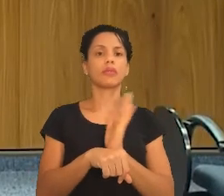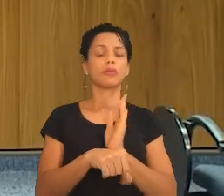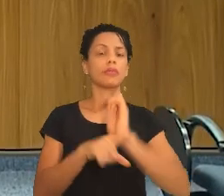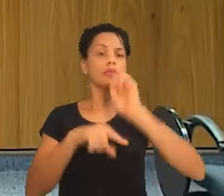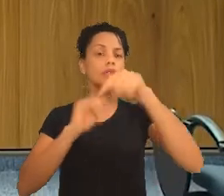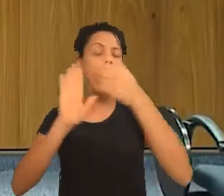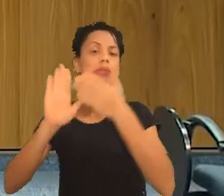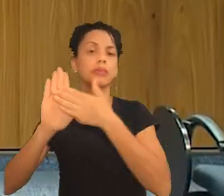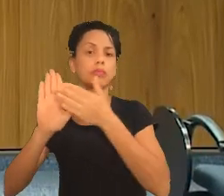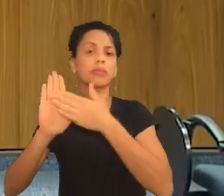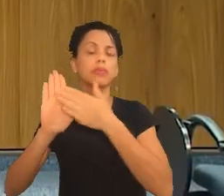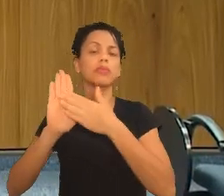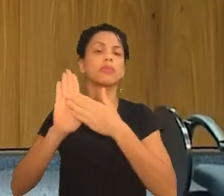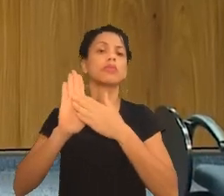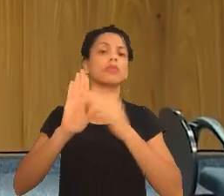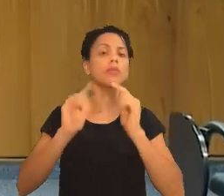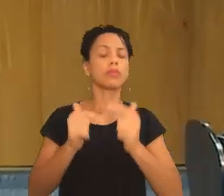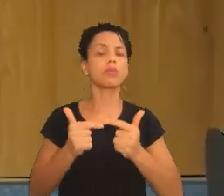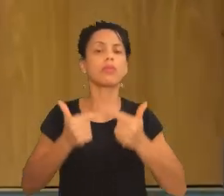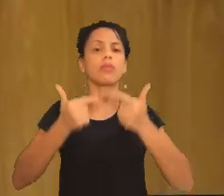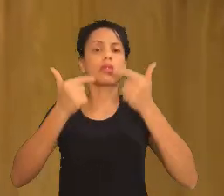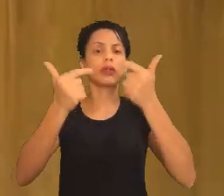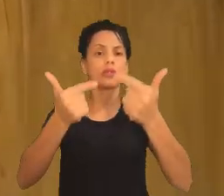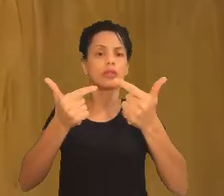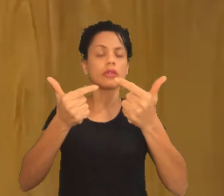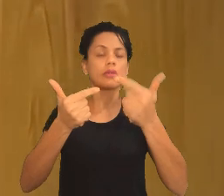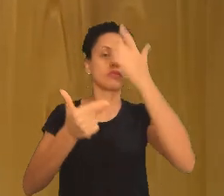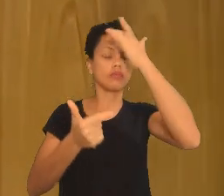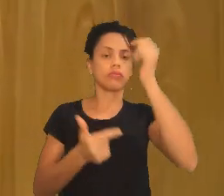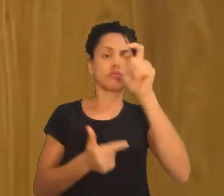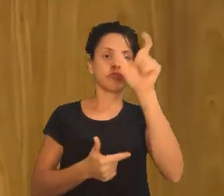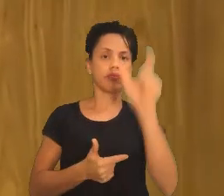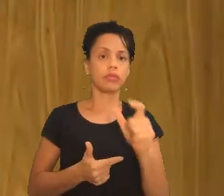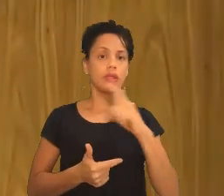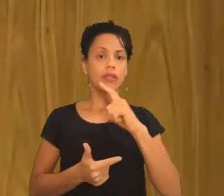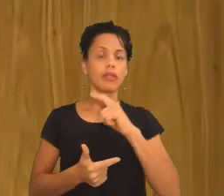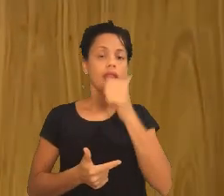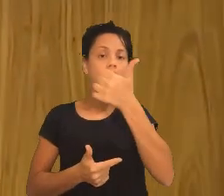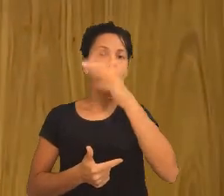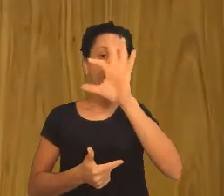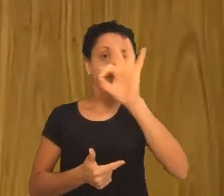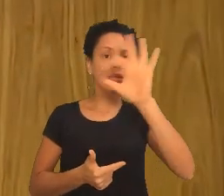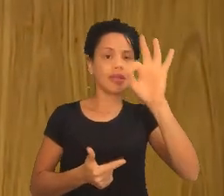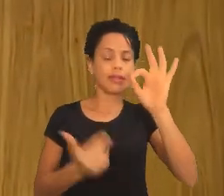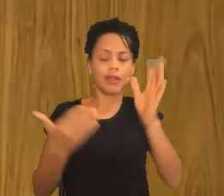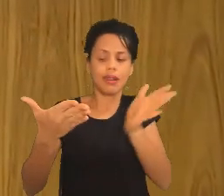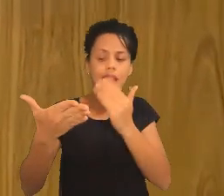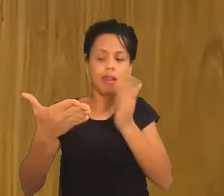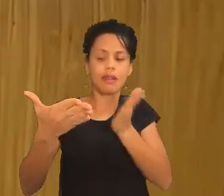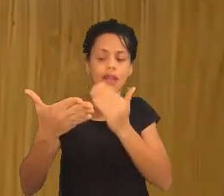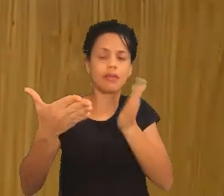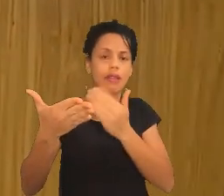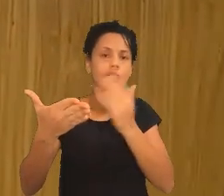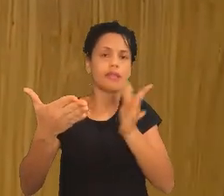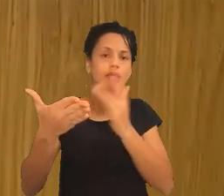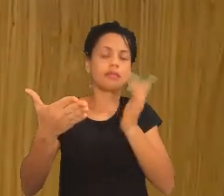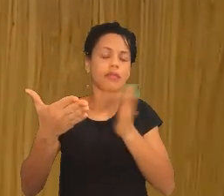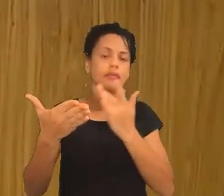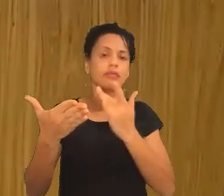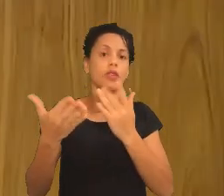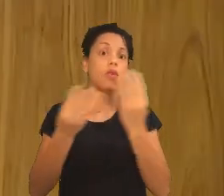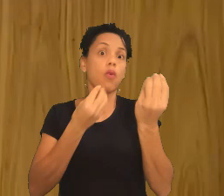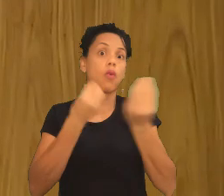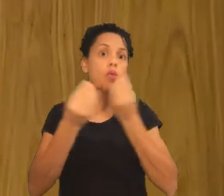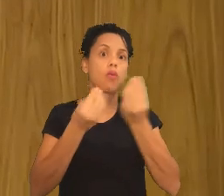uma ação civil pública que tinha 100 páginas. Então, como traduzir 100 páginas de uma linguagem jurídica para